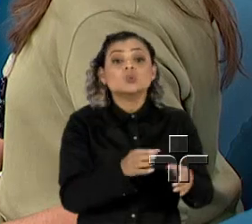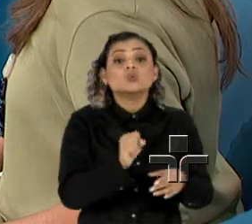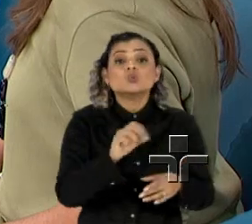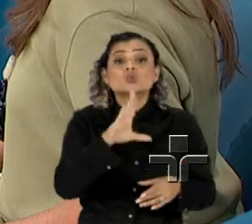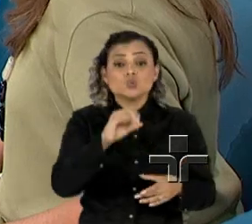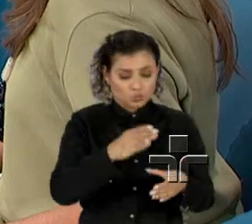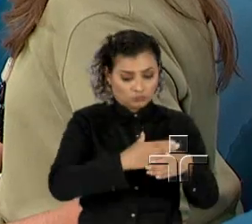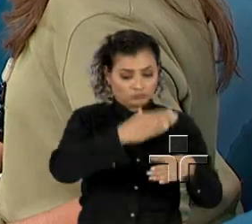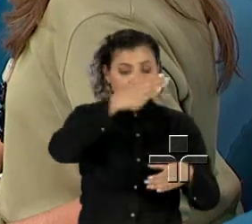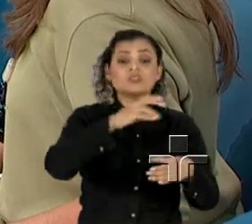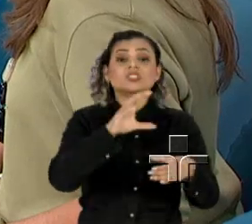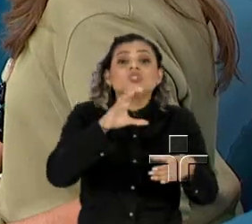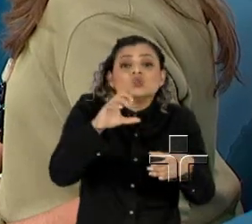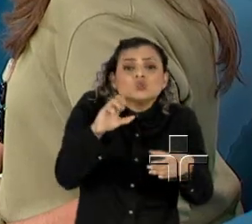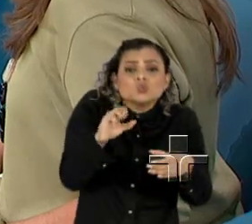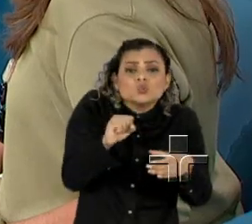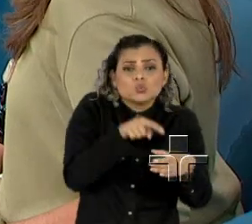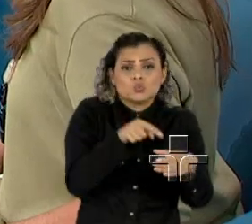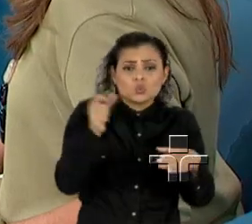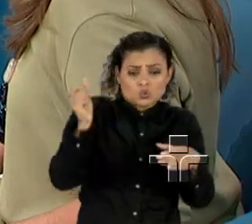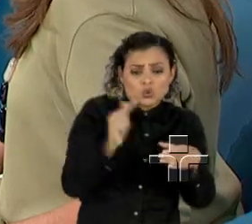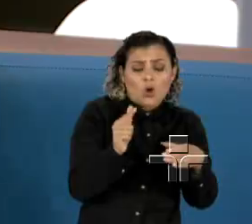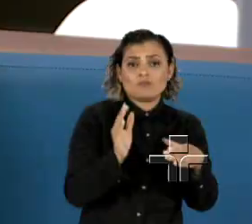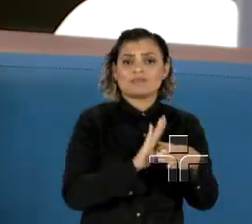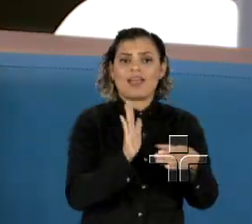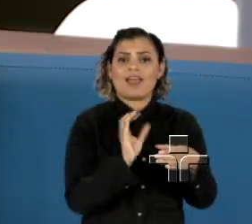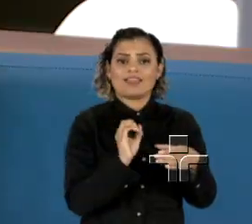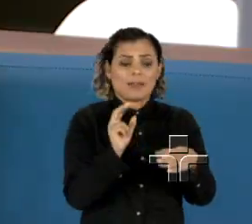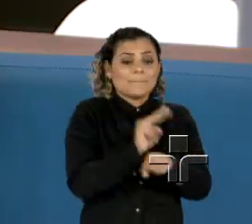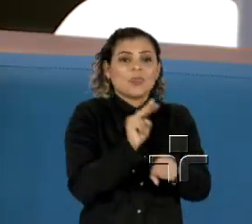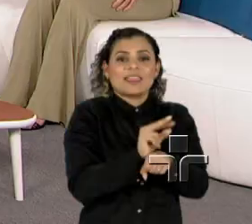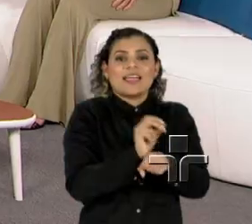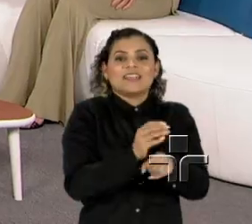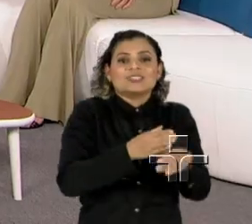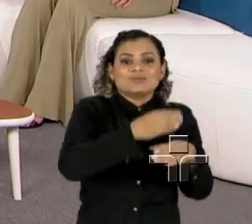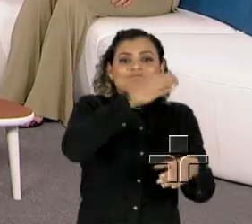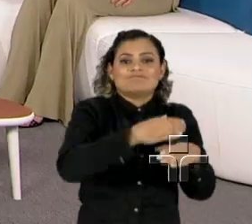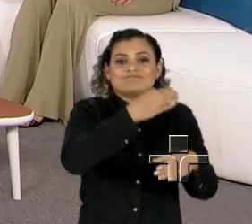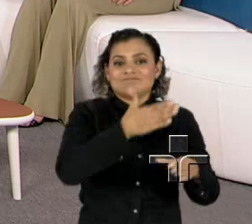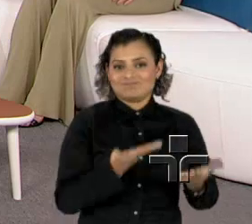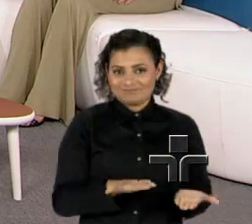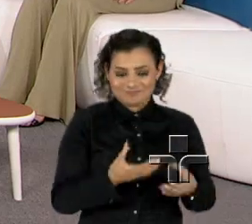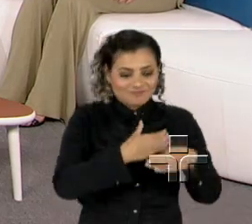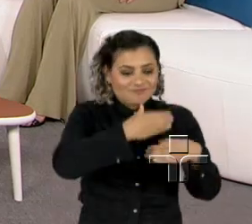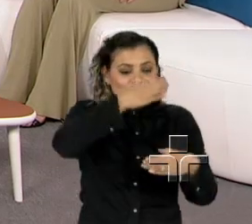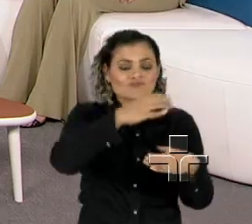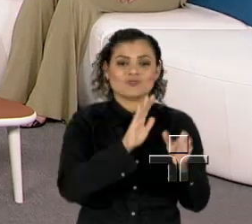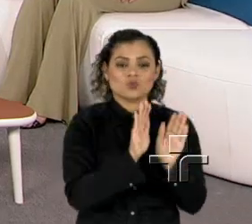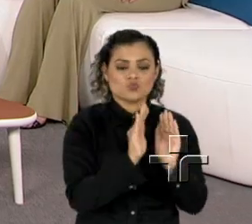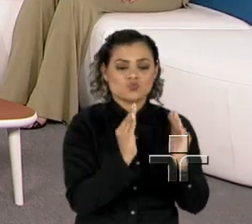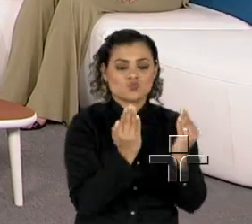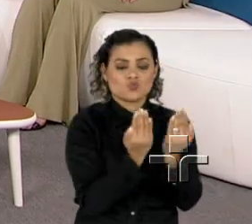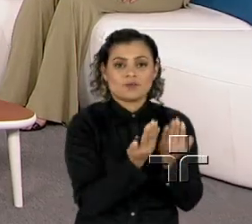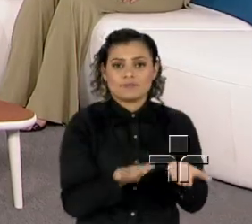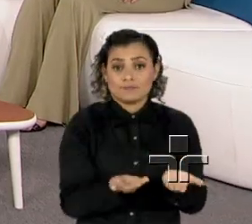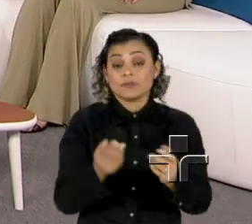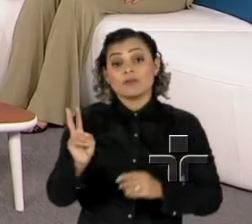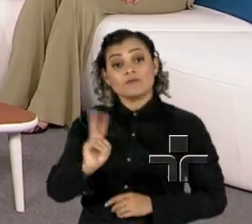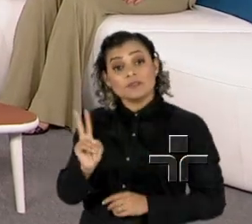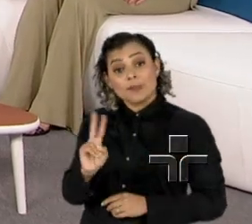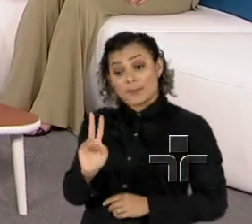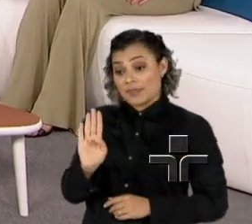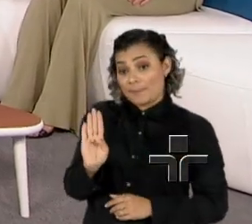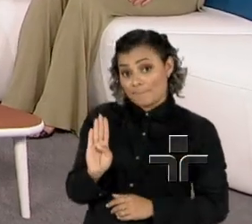uma garrafinha térmica escura. Ela previne mais essa perda da vitamina C. Vitamina B é